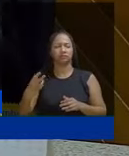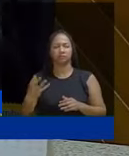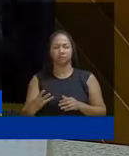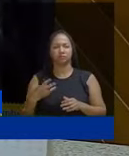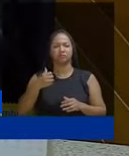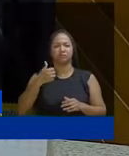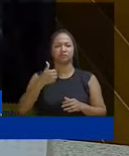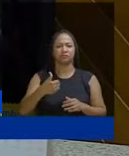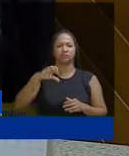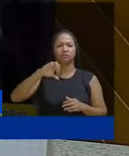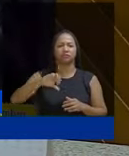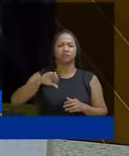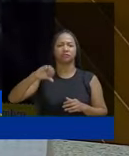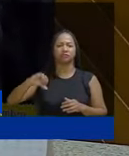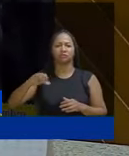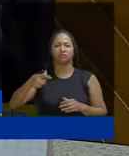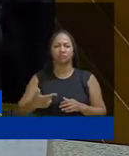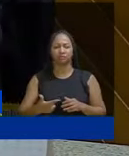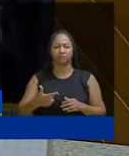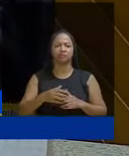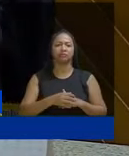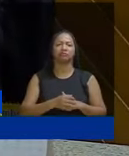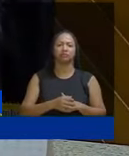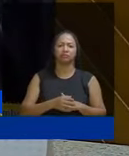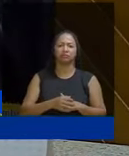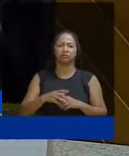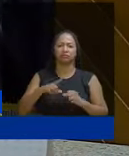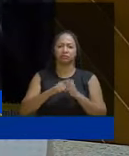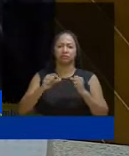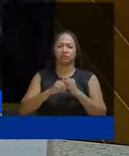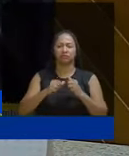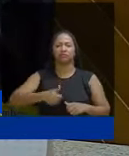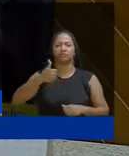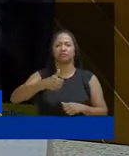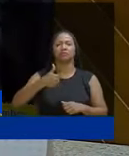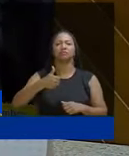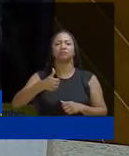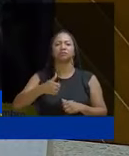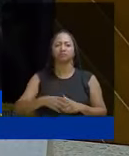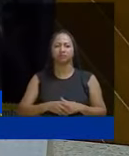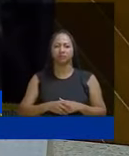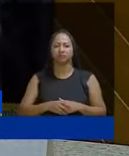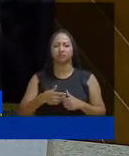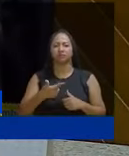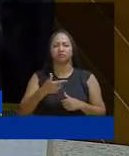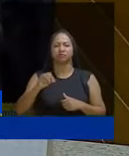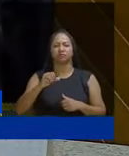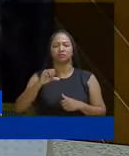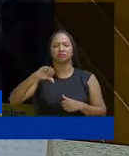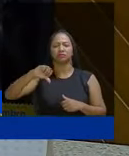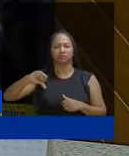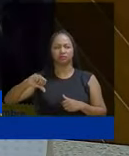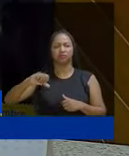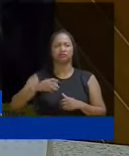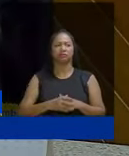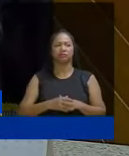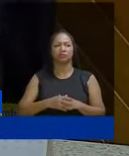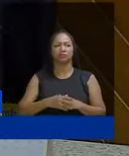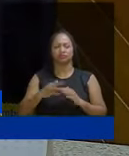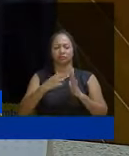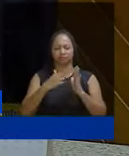8.443, de 1992. E com os artigos 1º, inciso 1, 209, inciso 3, do